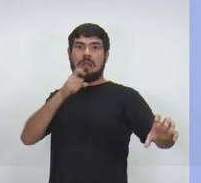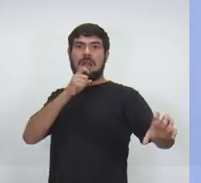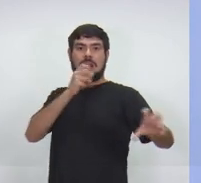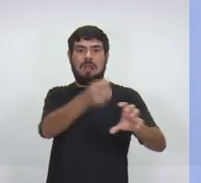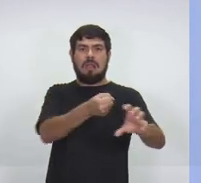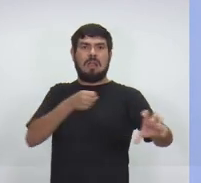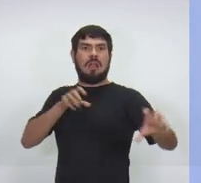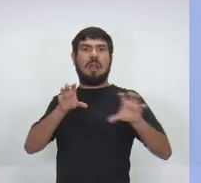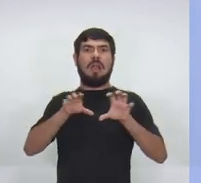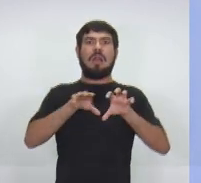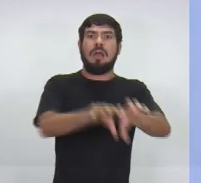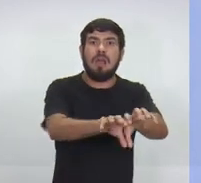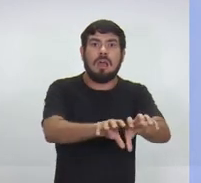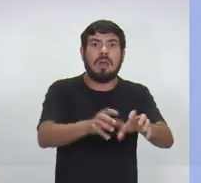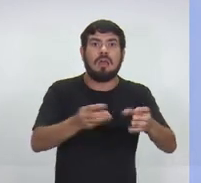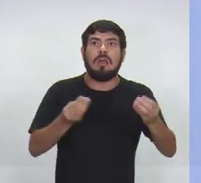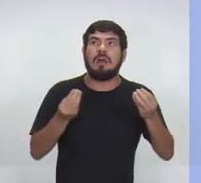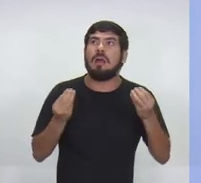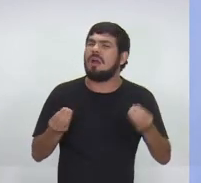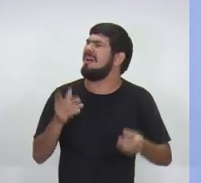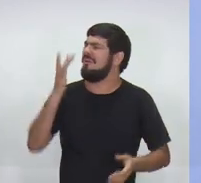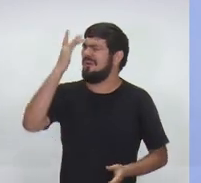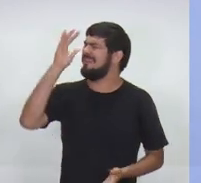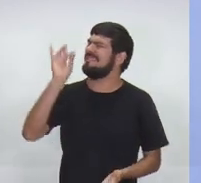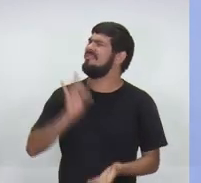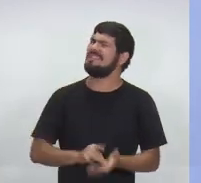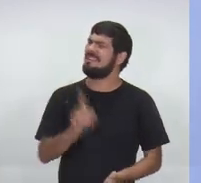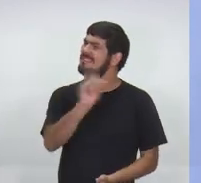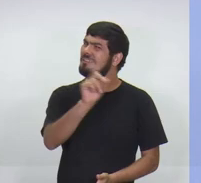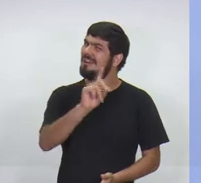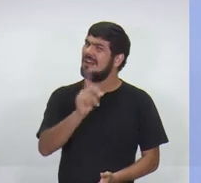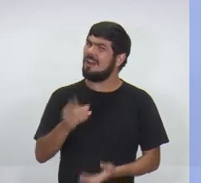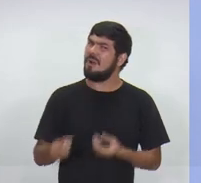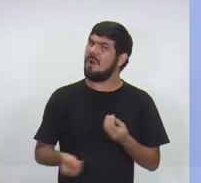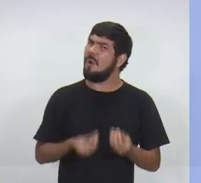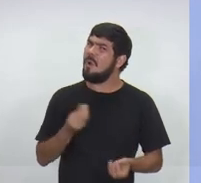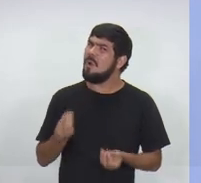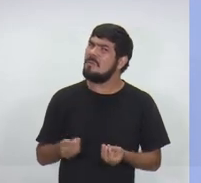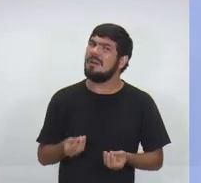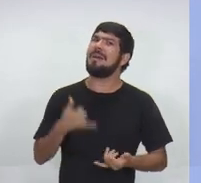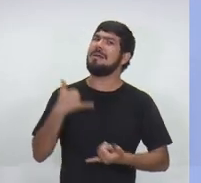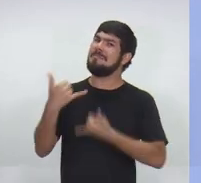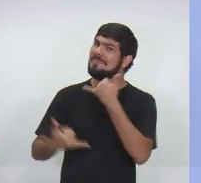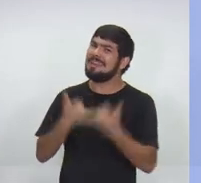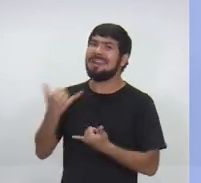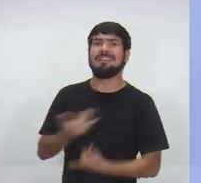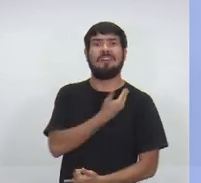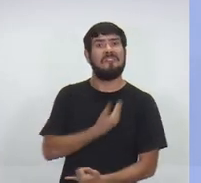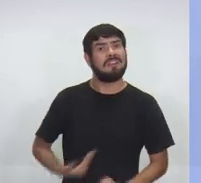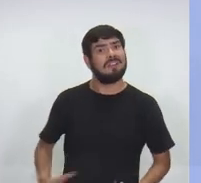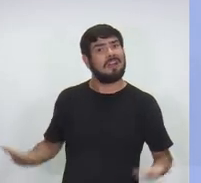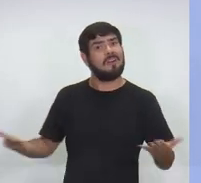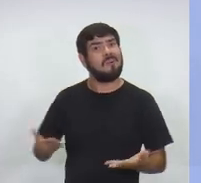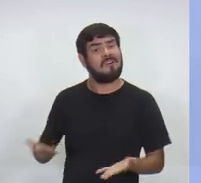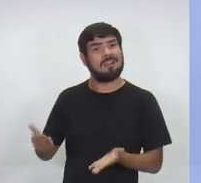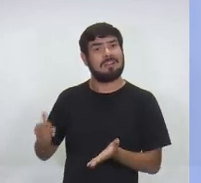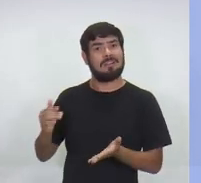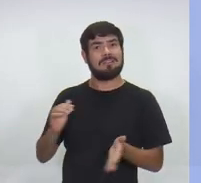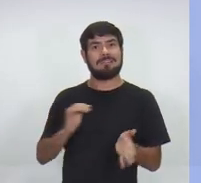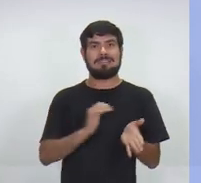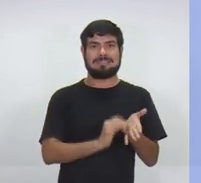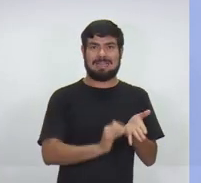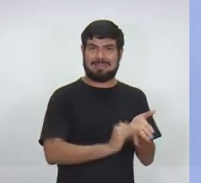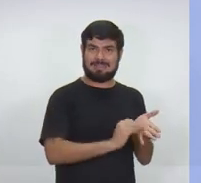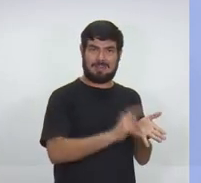seja verdade sempre foi verdade a brincadeira está o atual governador tirou o secretário de saúde